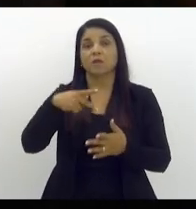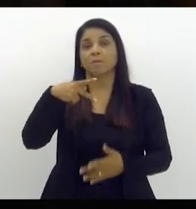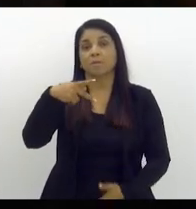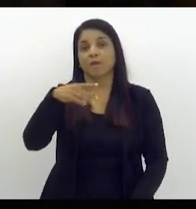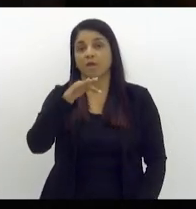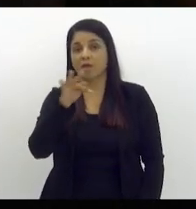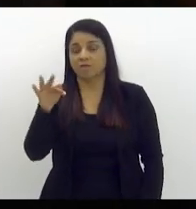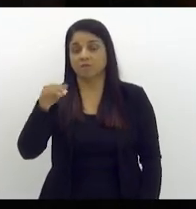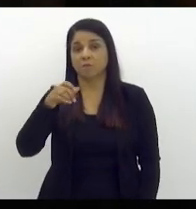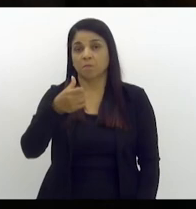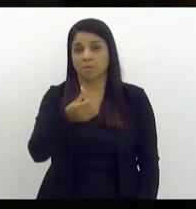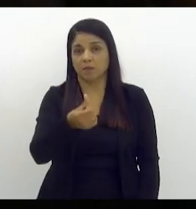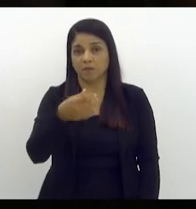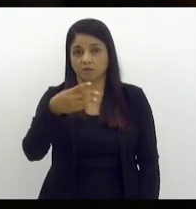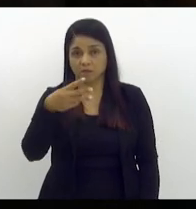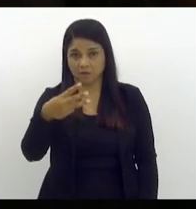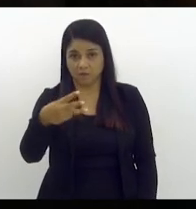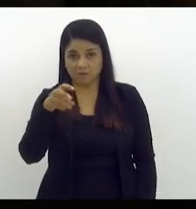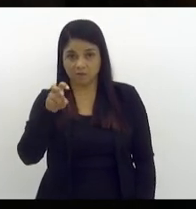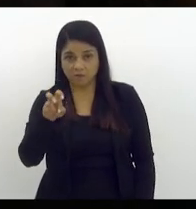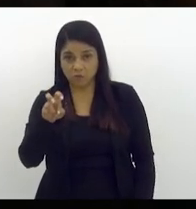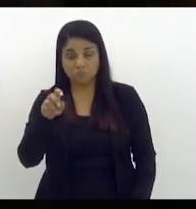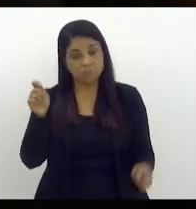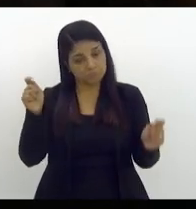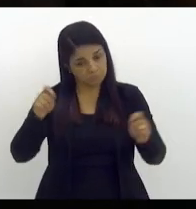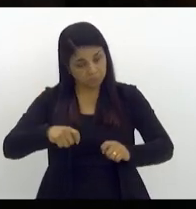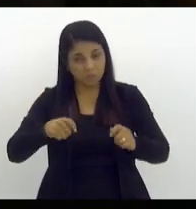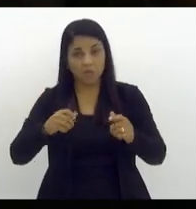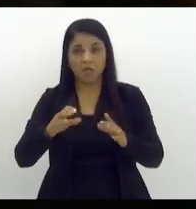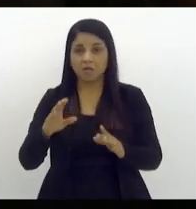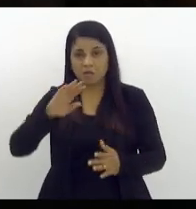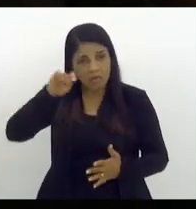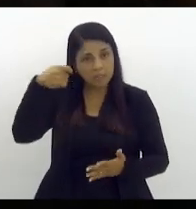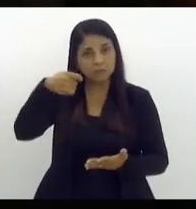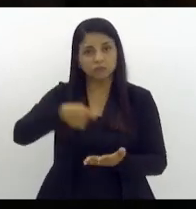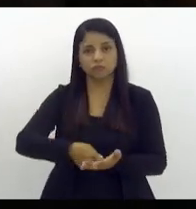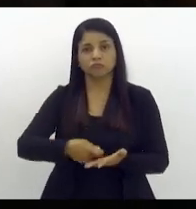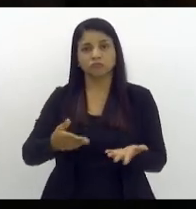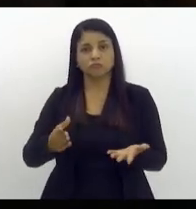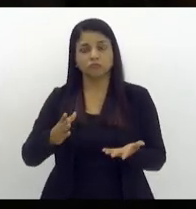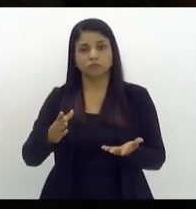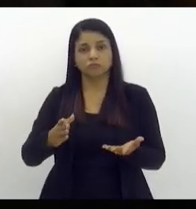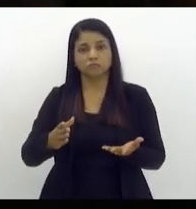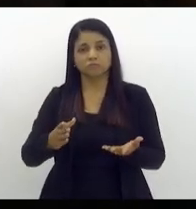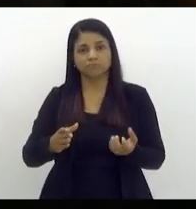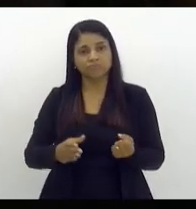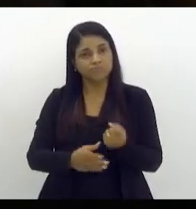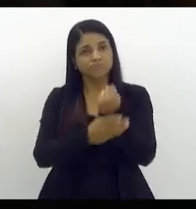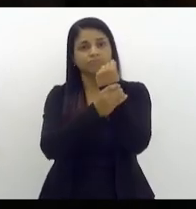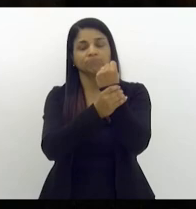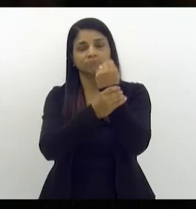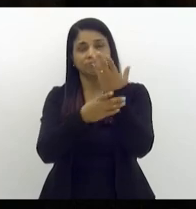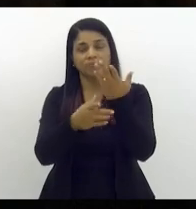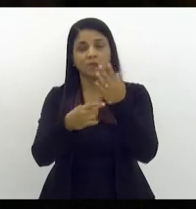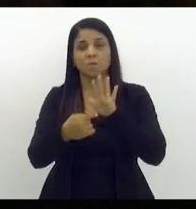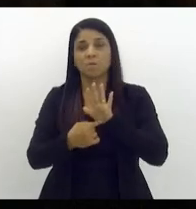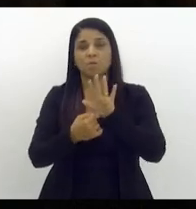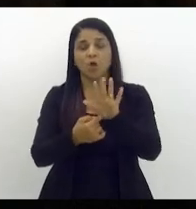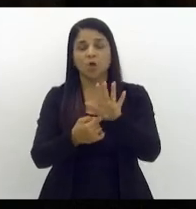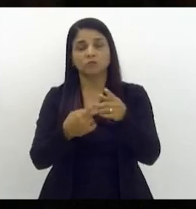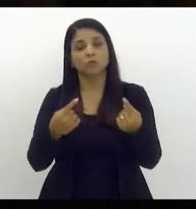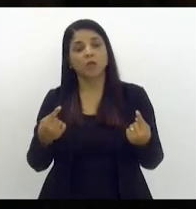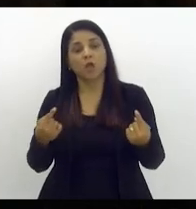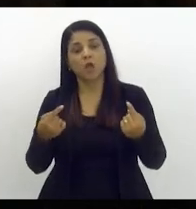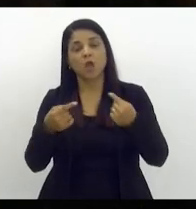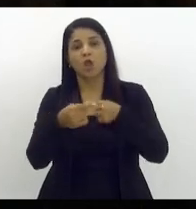pode garantir isso? Então, fica aqui não só uma fala em que demonstra a nossa contrariedade